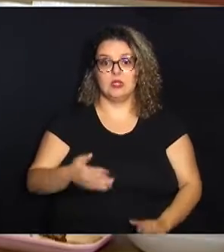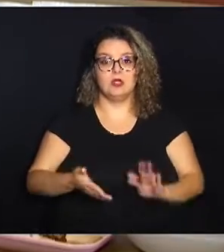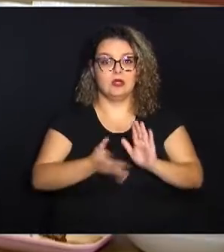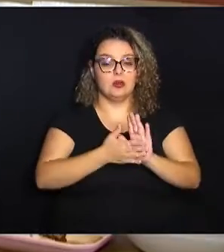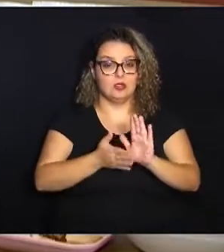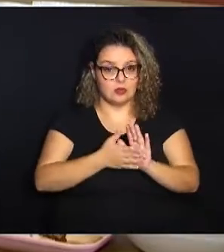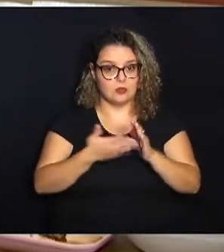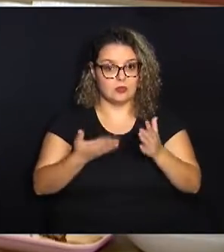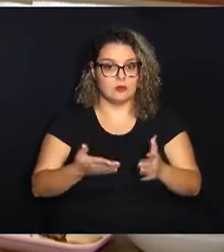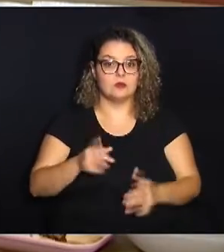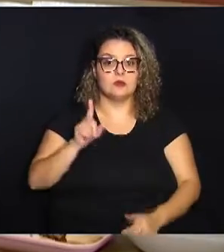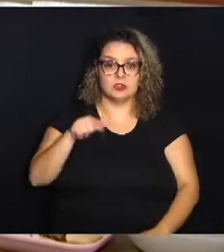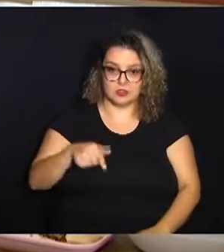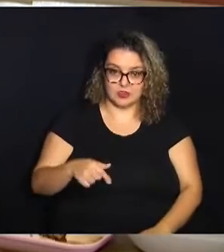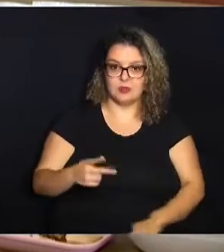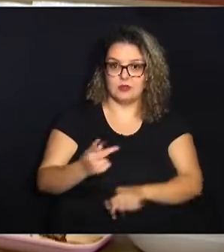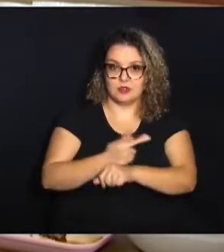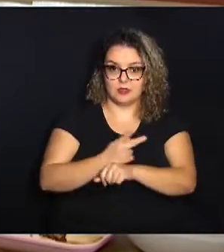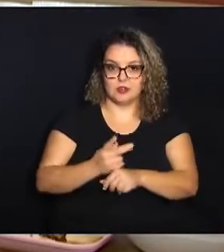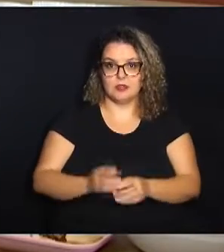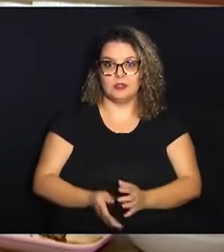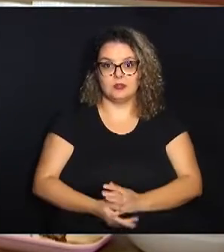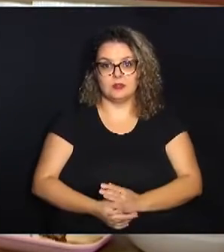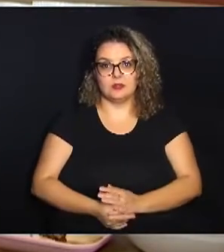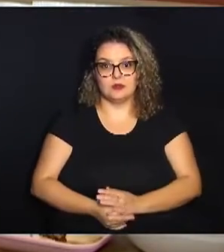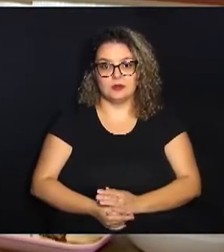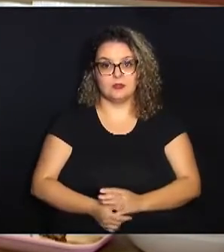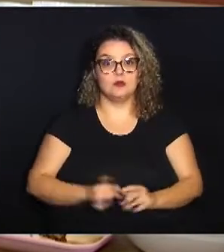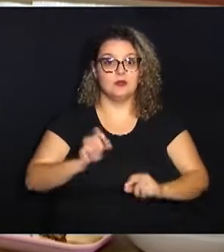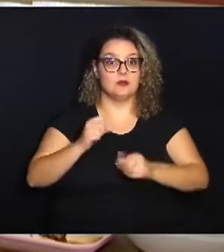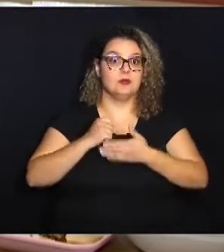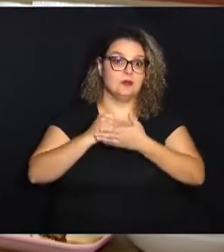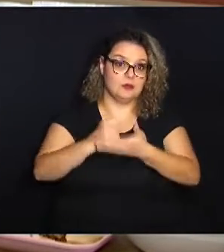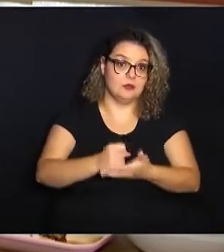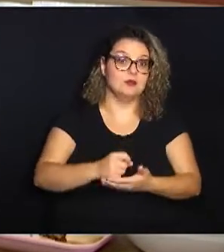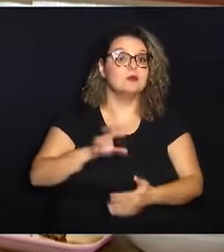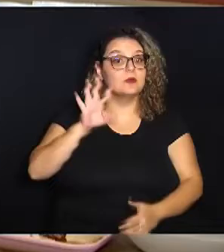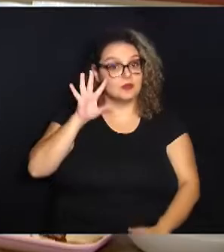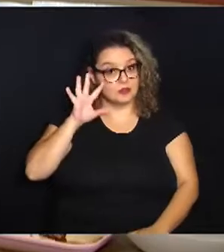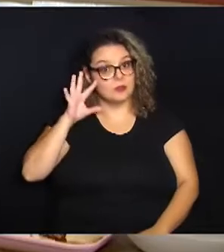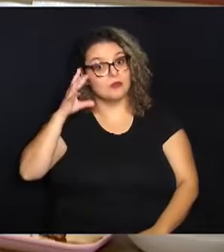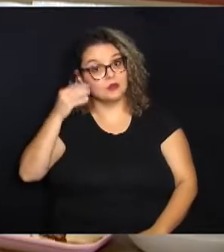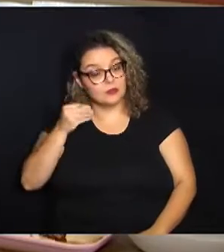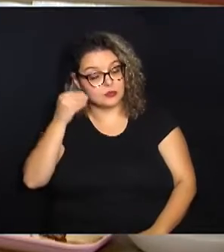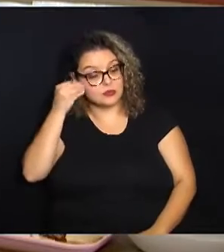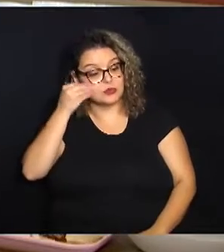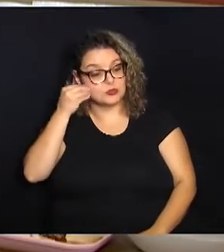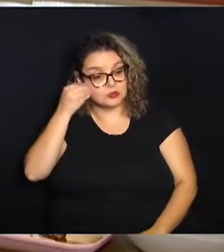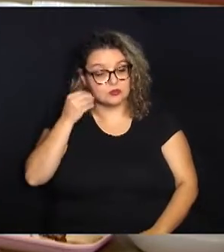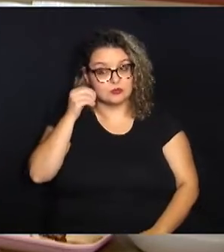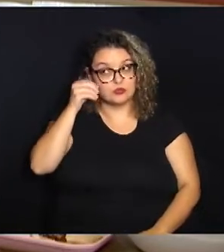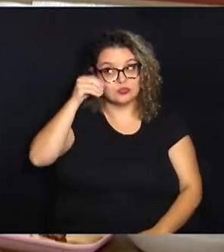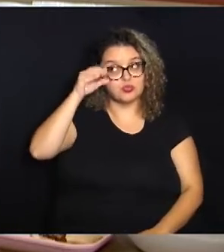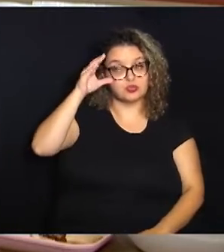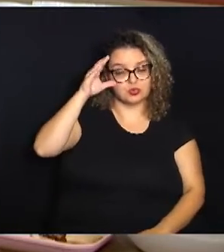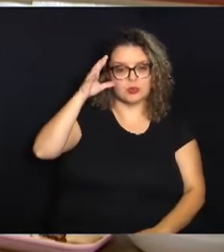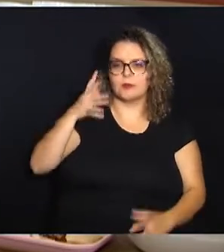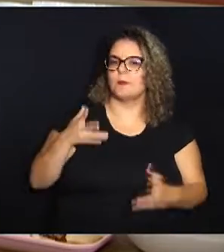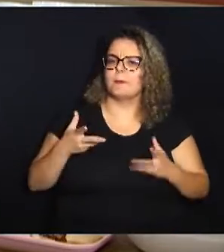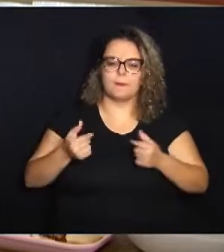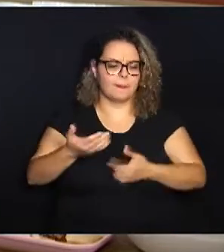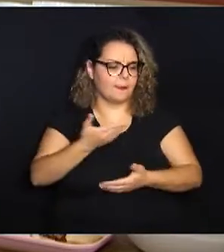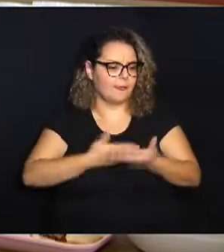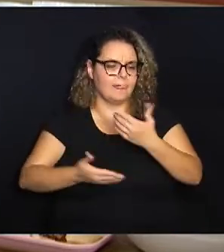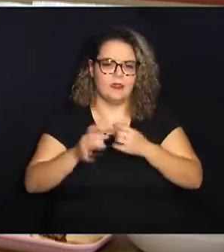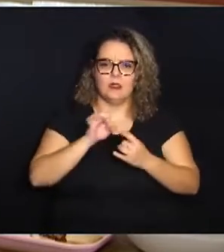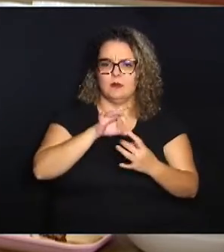propósito e é isso que a gente veio buscar. E o que a gente leva é muito conhecimento, muita troca maravilhosa, muito